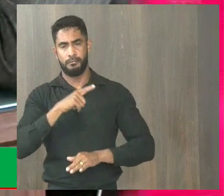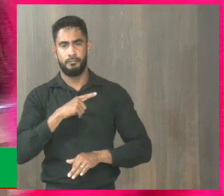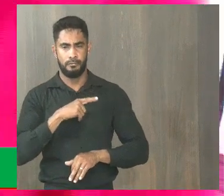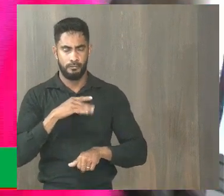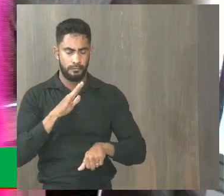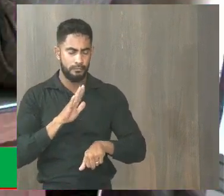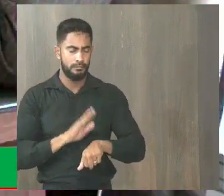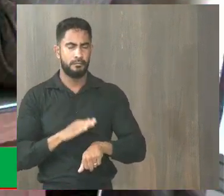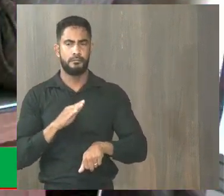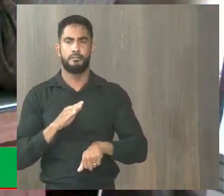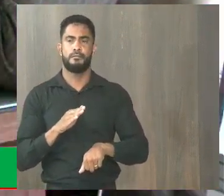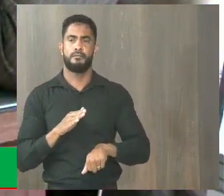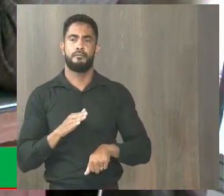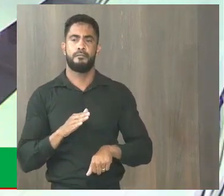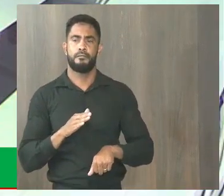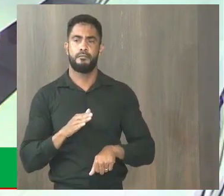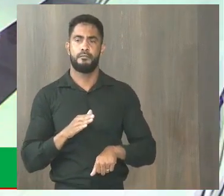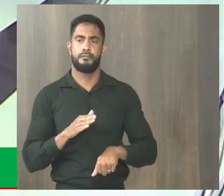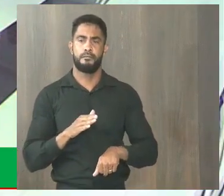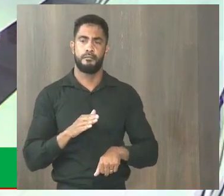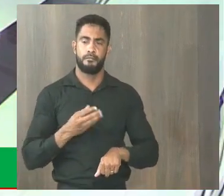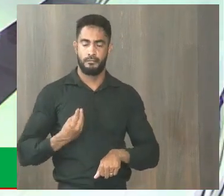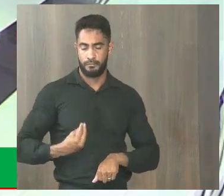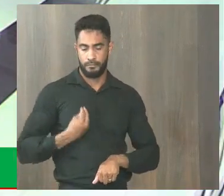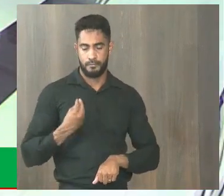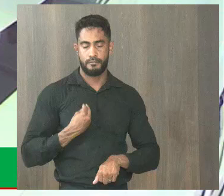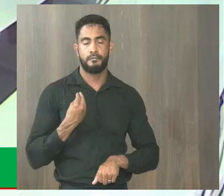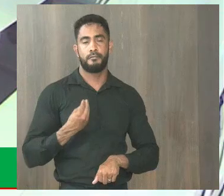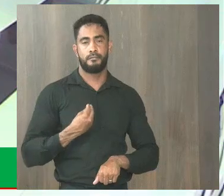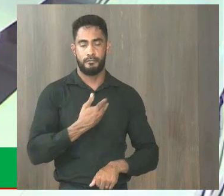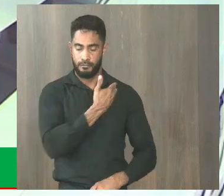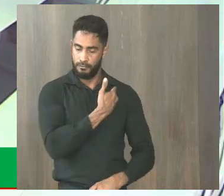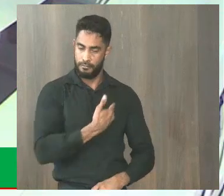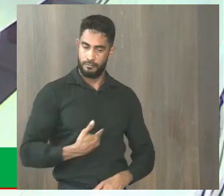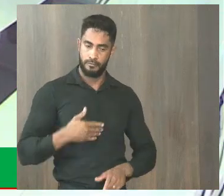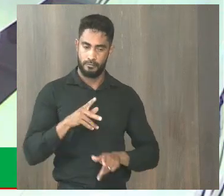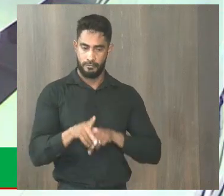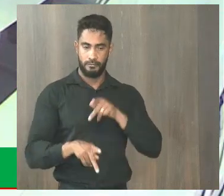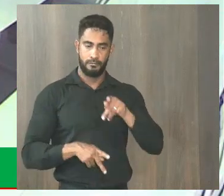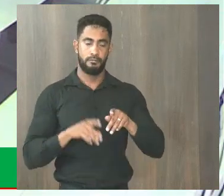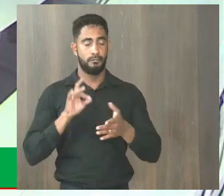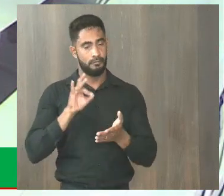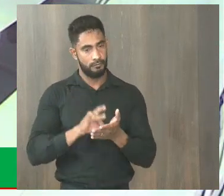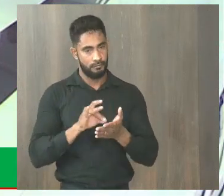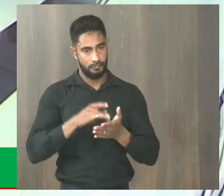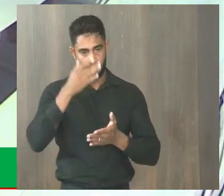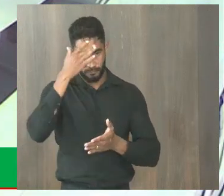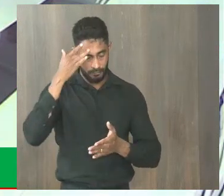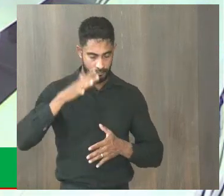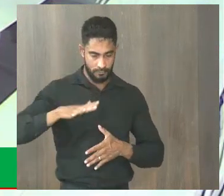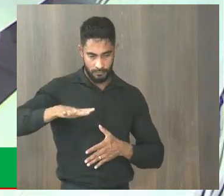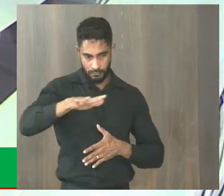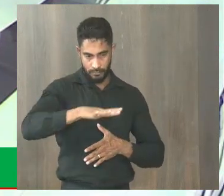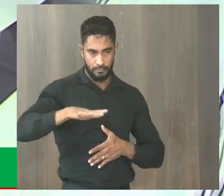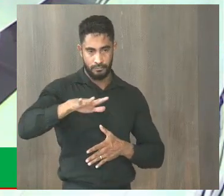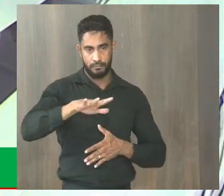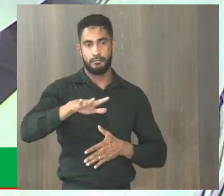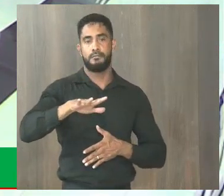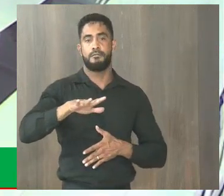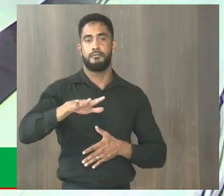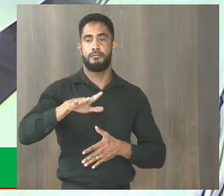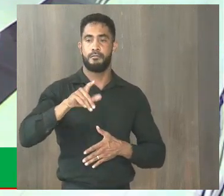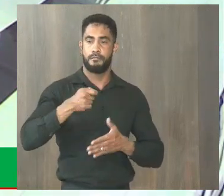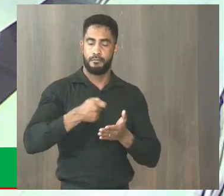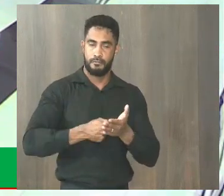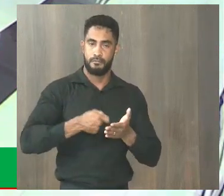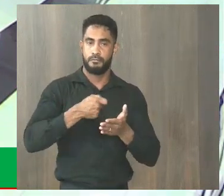né, na vida pública, com certeza, morador daquele bairro ali, Isaías Pereira, com certeza é um